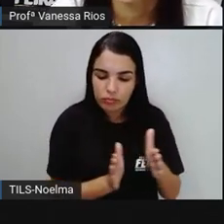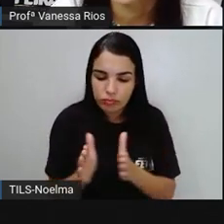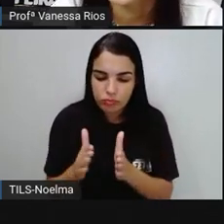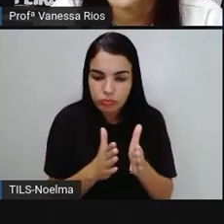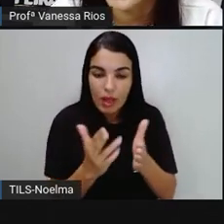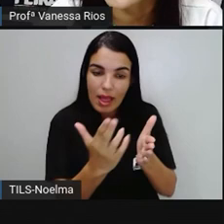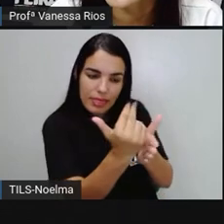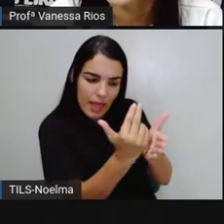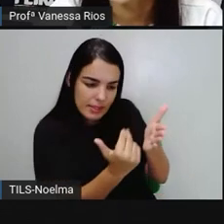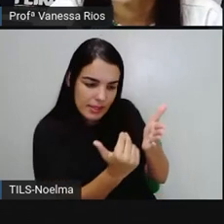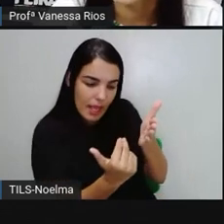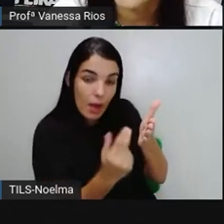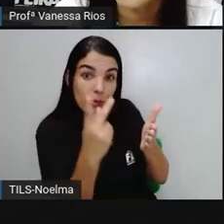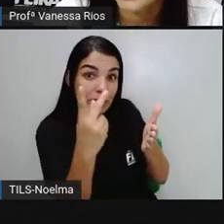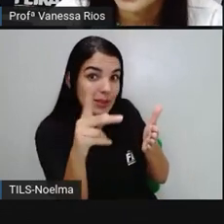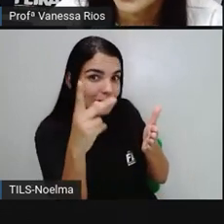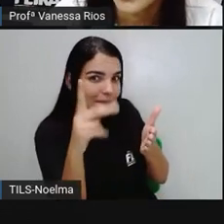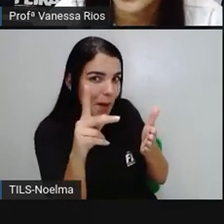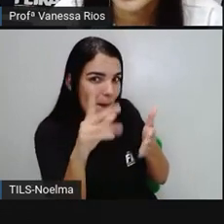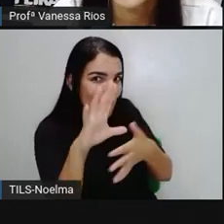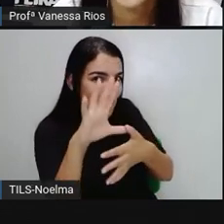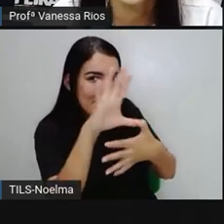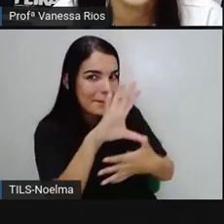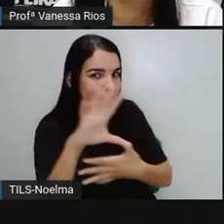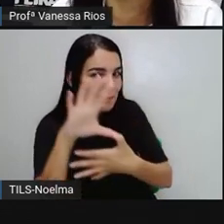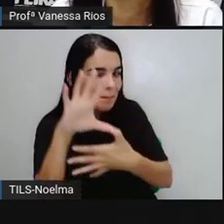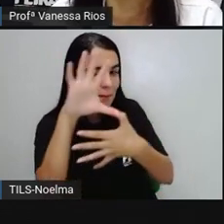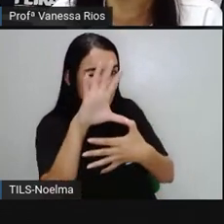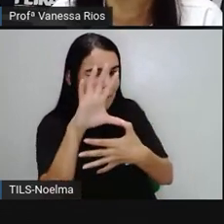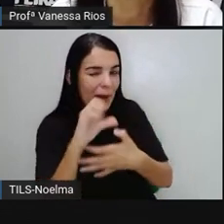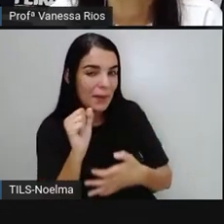você desenhasse um mapa. Olha só,